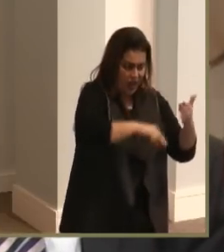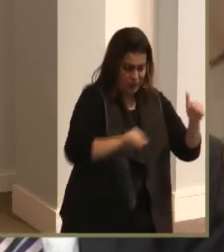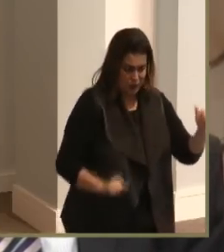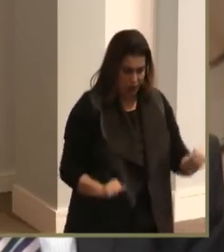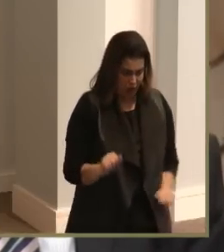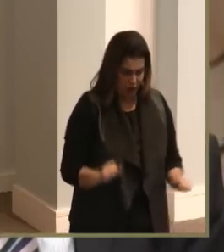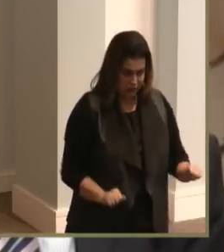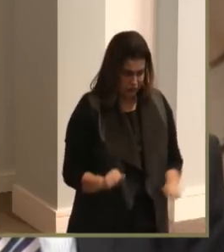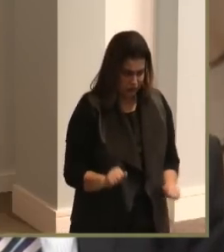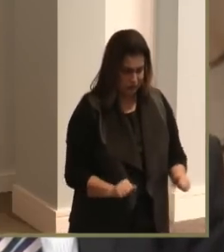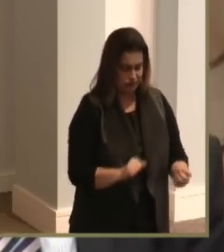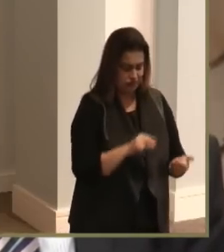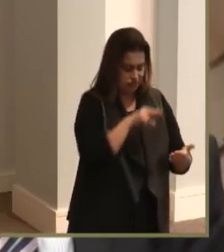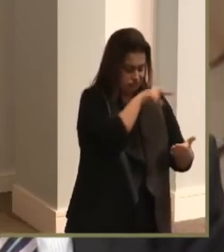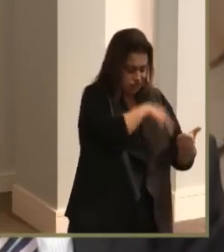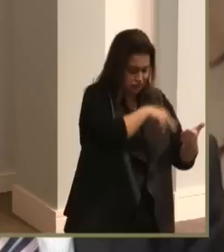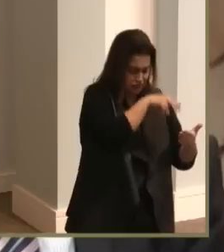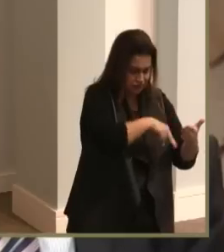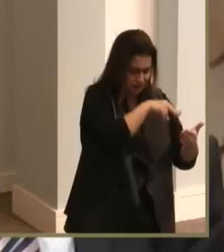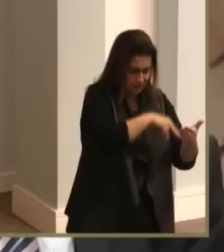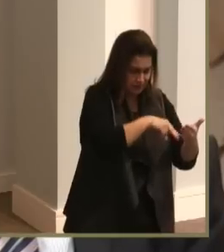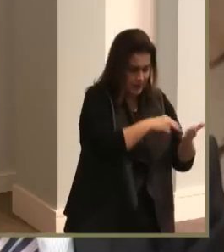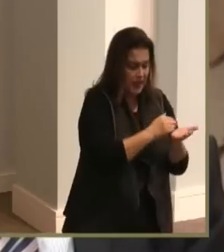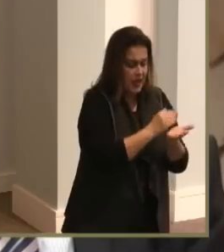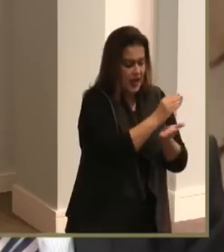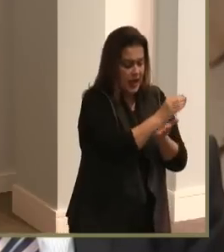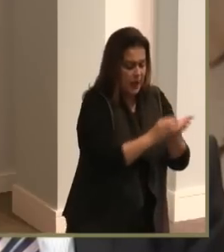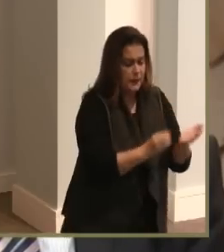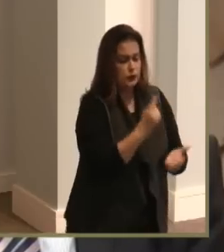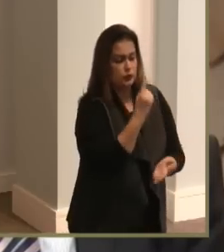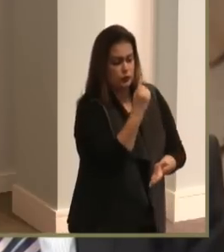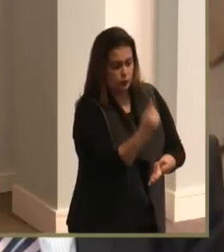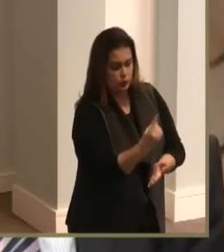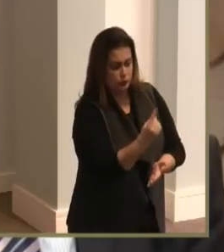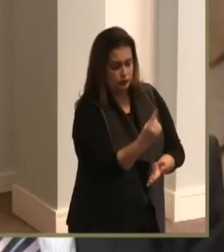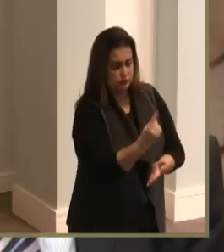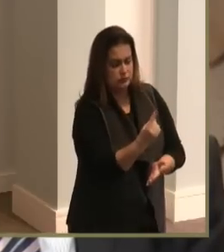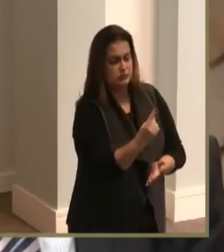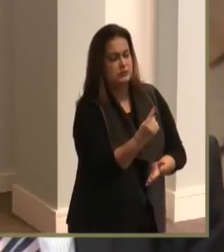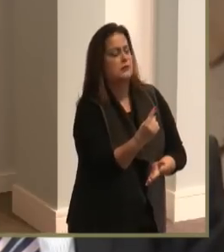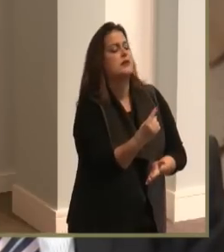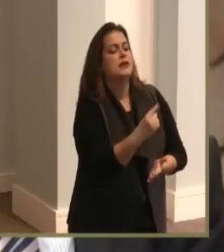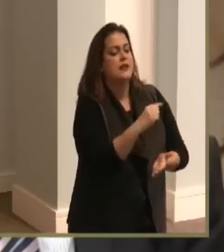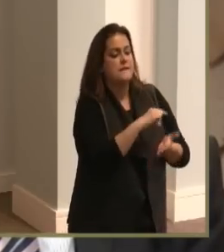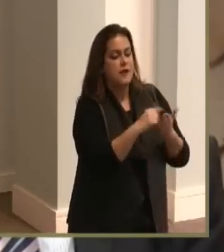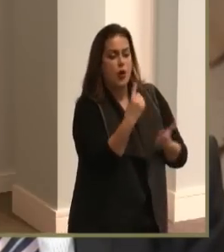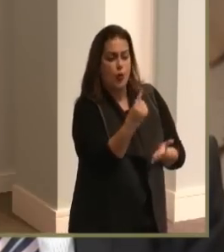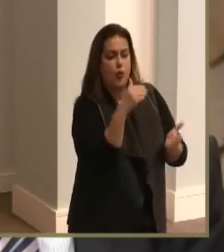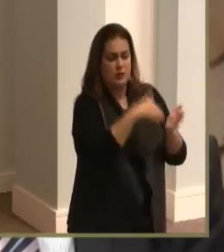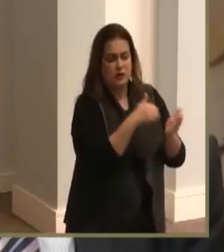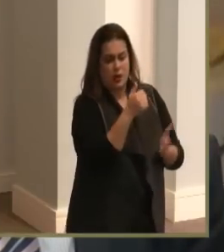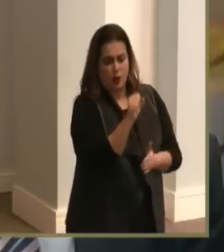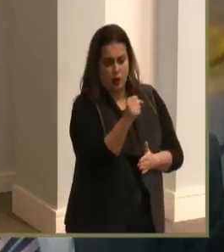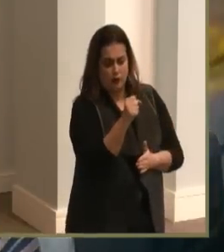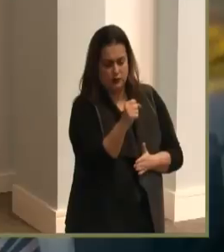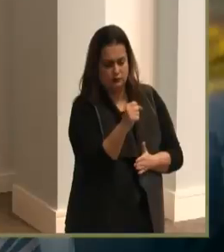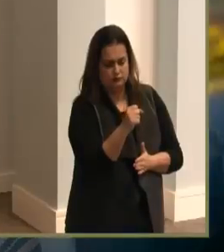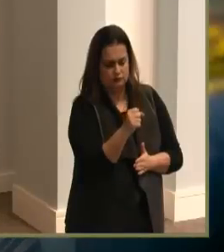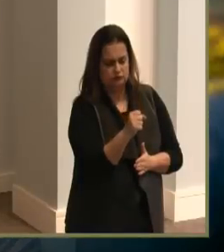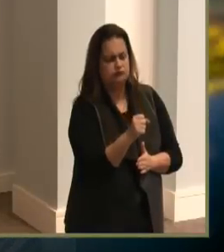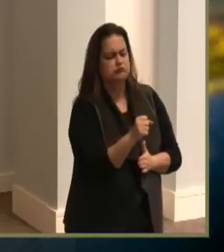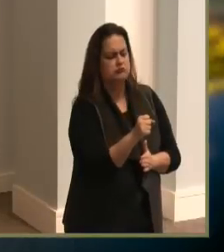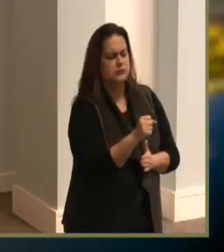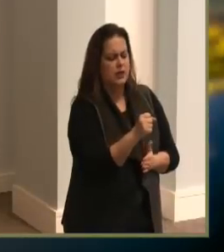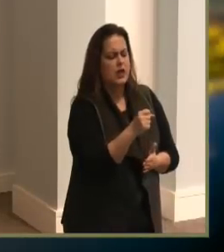bíblico, no capítulo de número 1 até o verso de número 8. Fiz o primeiro tratado, ó Teófilo, acerca de tudo